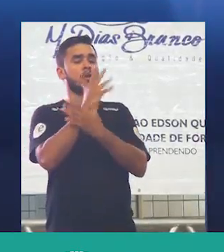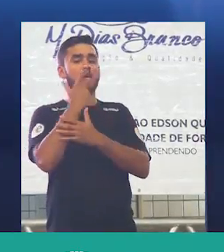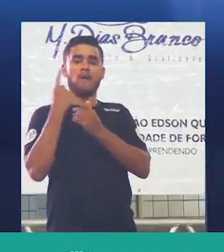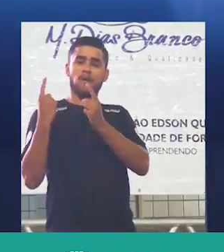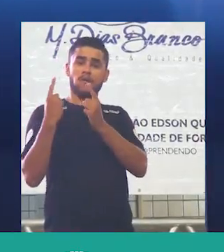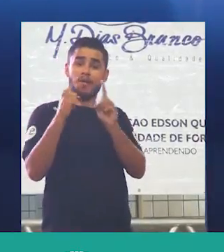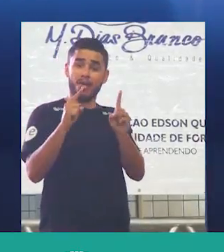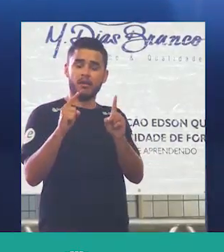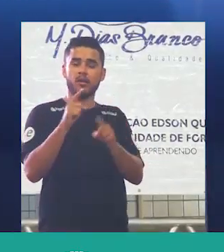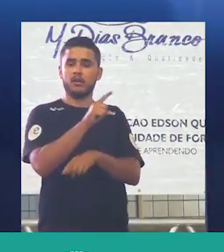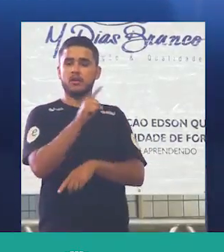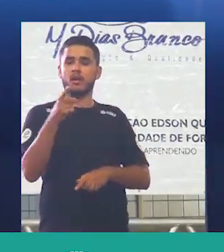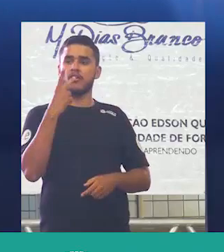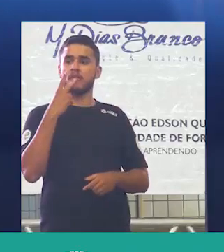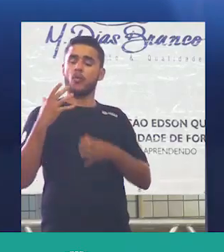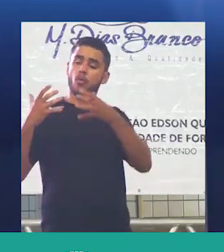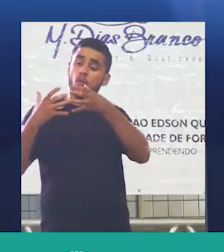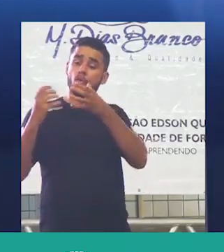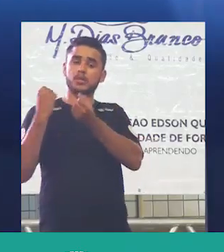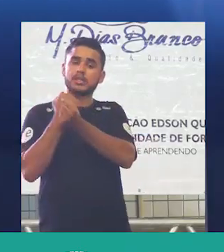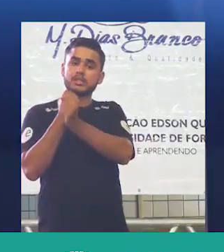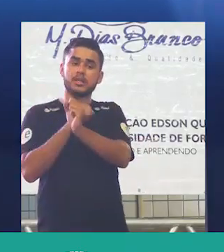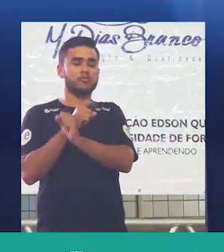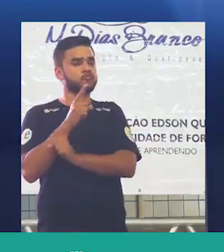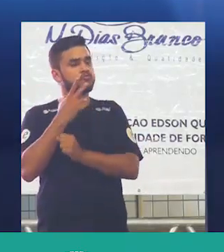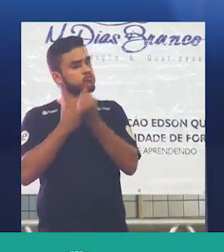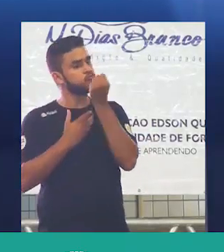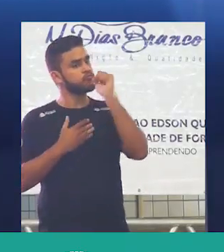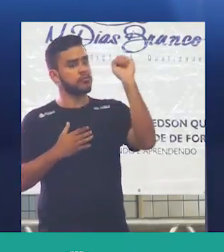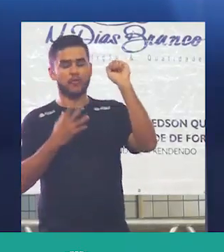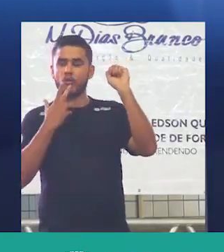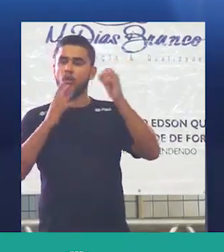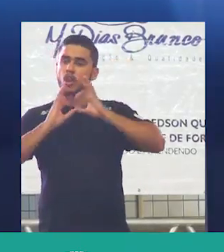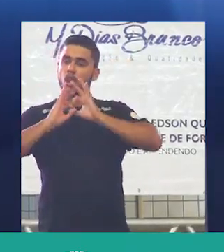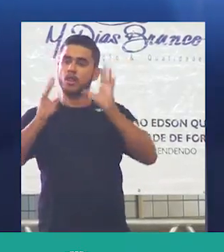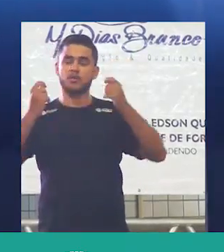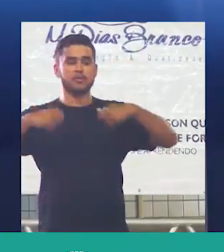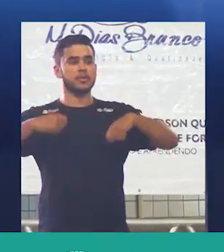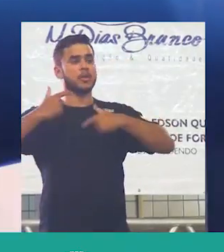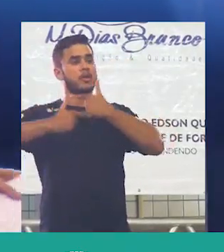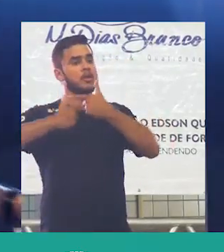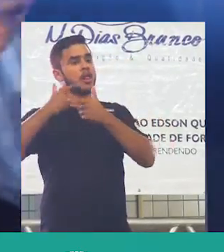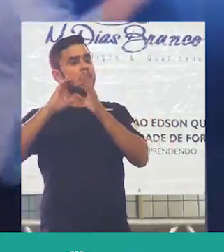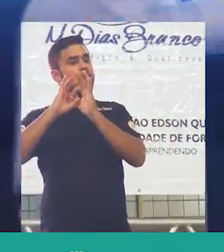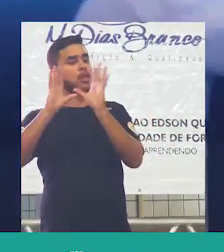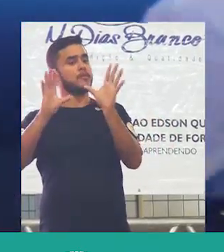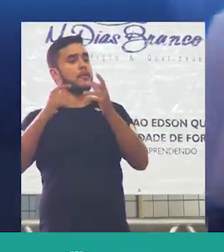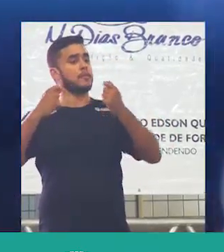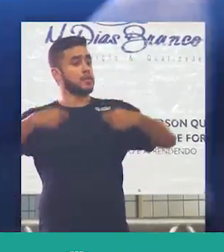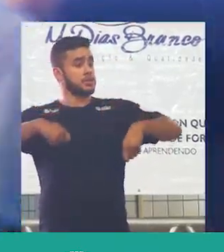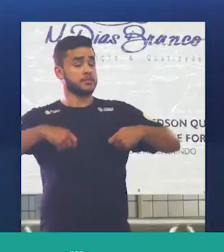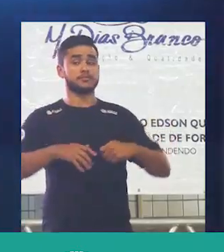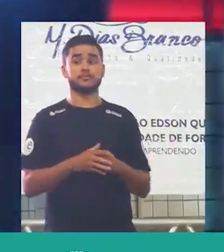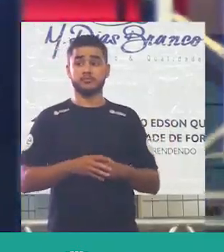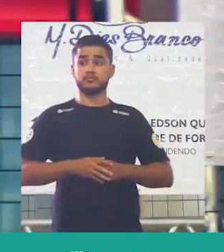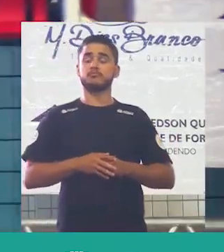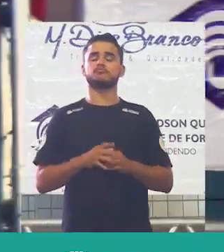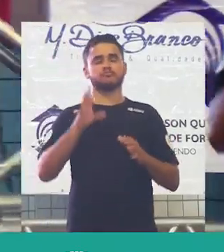cafeicultores, que lutavam pela modernização econômica com a adoção do trabalho livre. Vamos conversar sobre isso